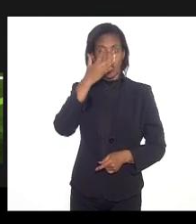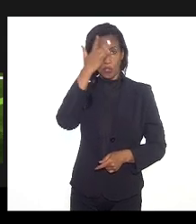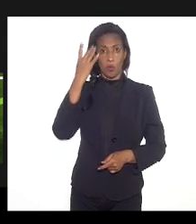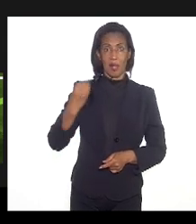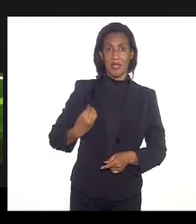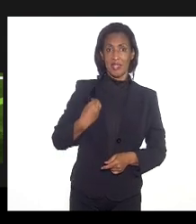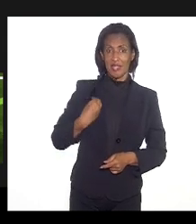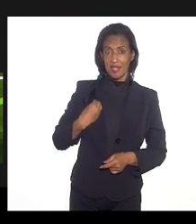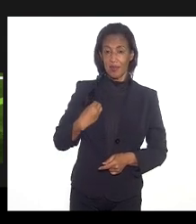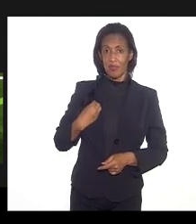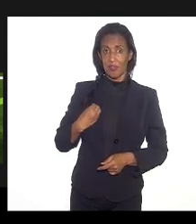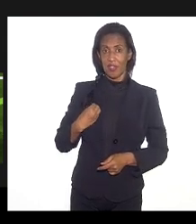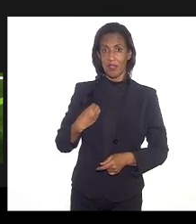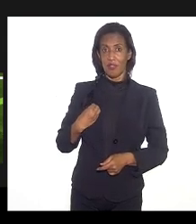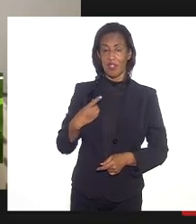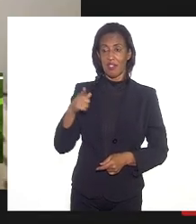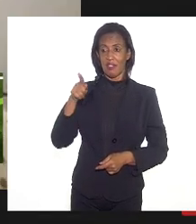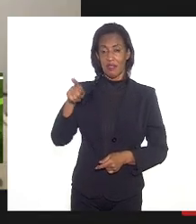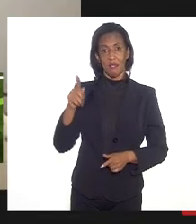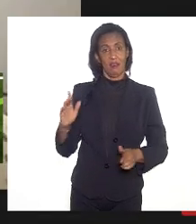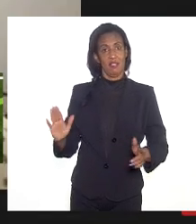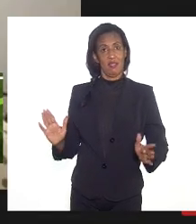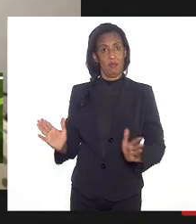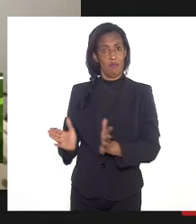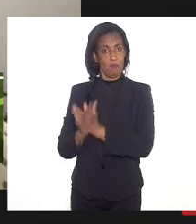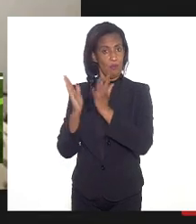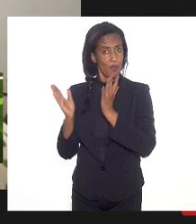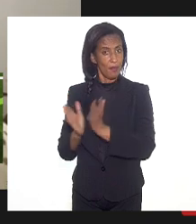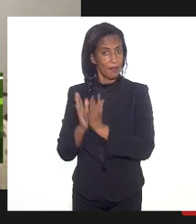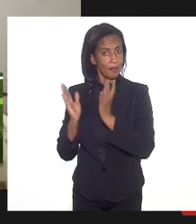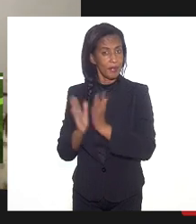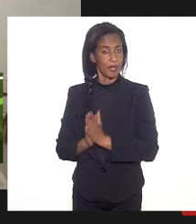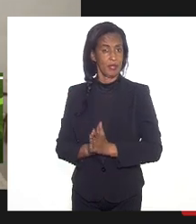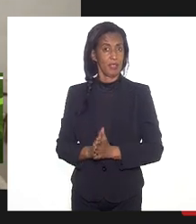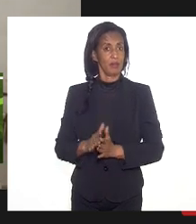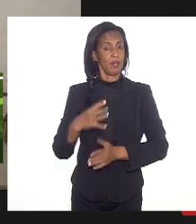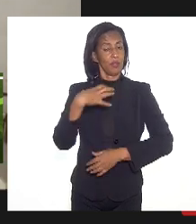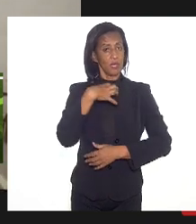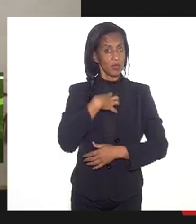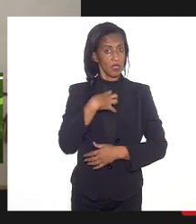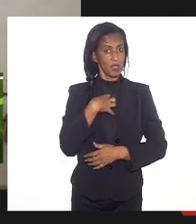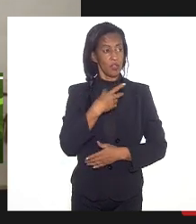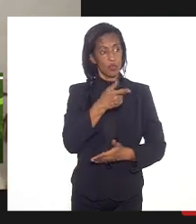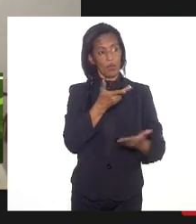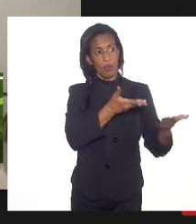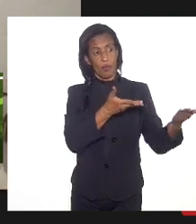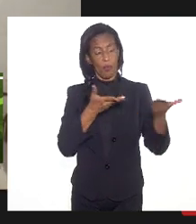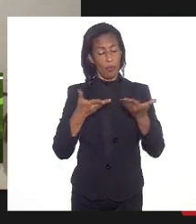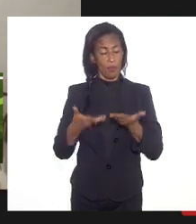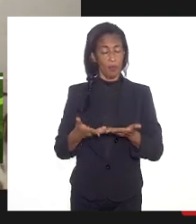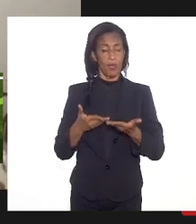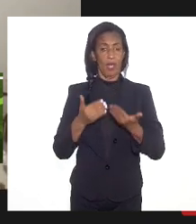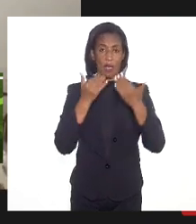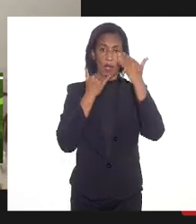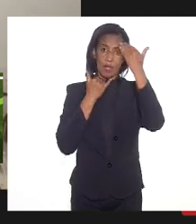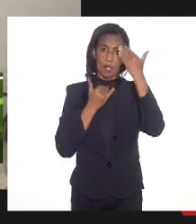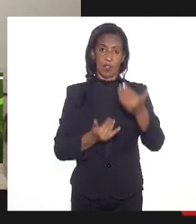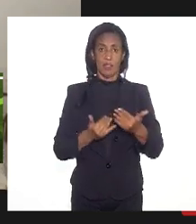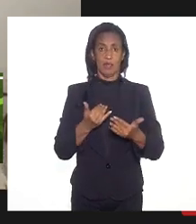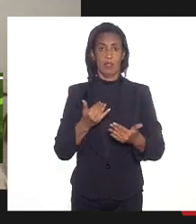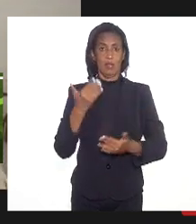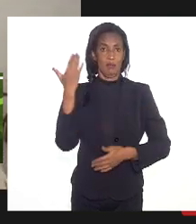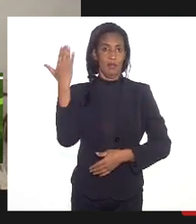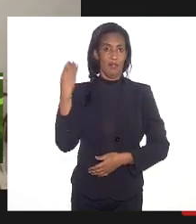no cotidiano dessa vulnerabilidade. Então, nesse sentido, eu já vou convidar de antemão, agradecendo a